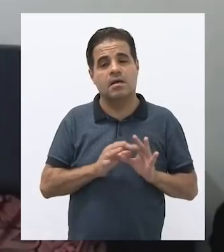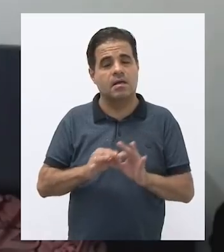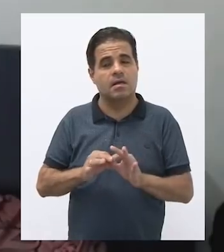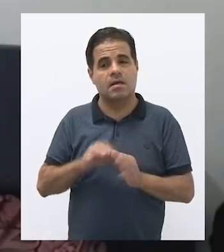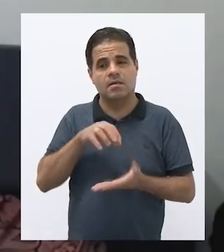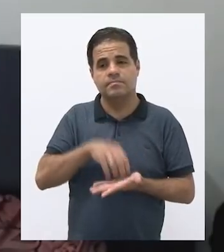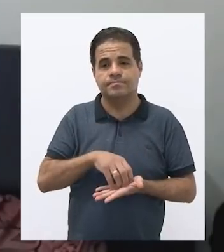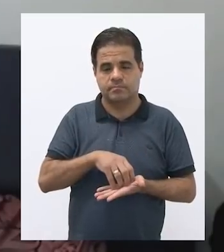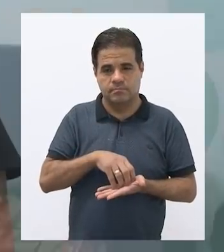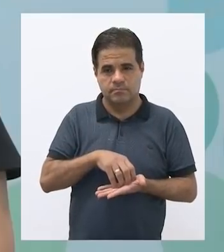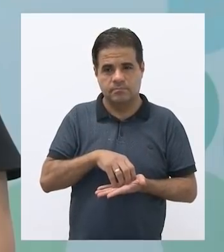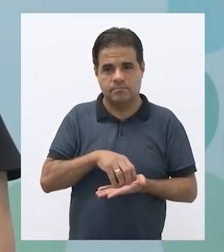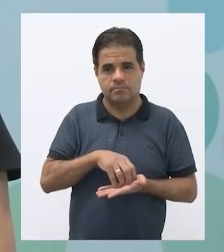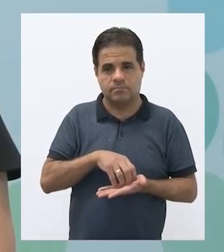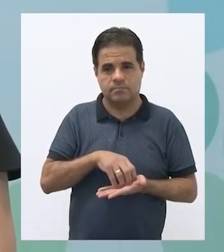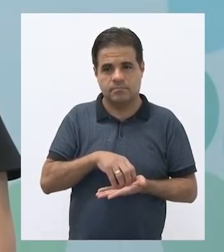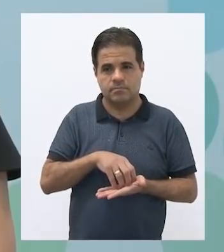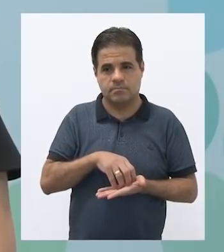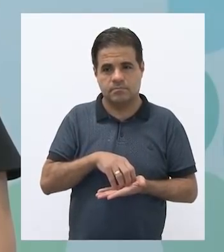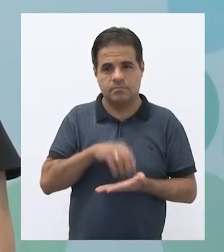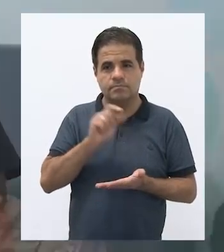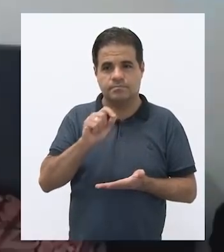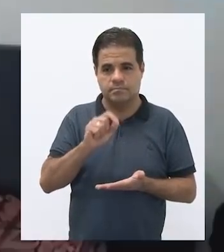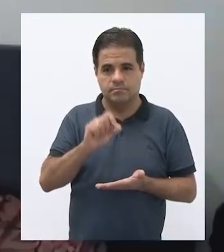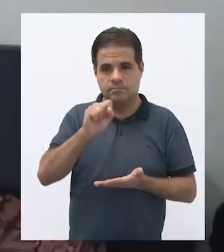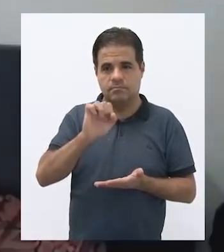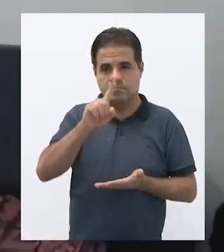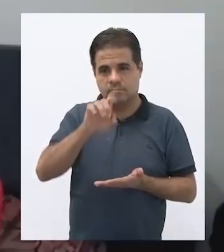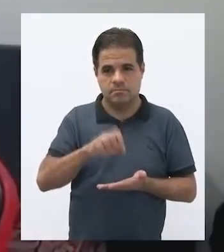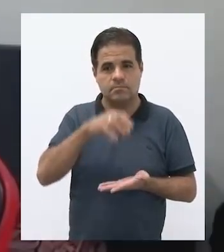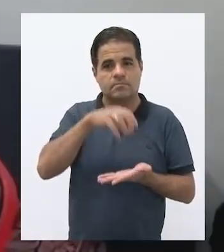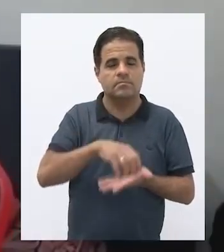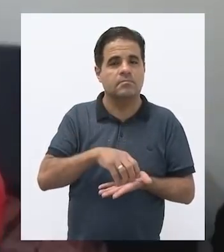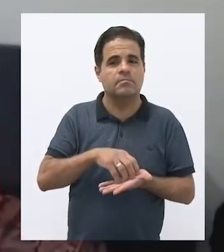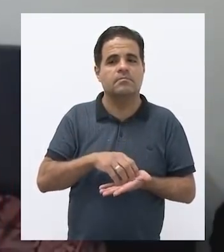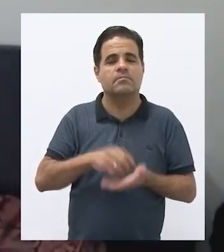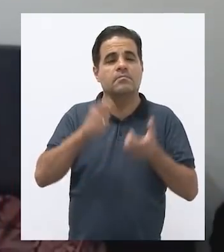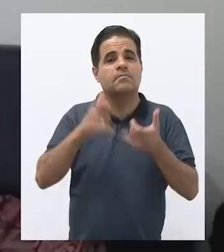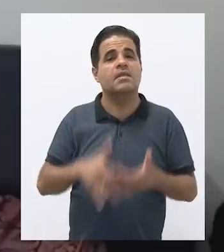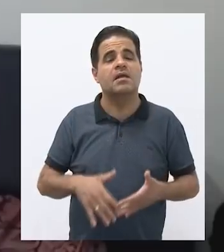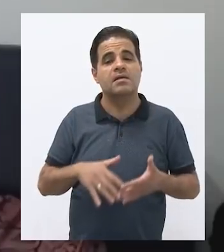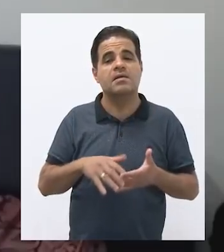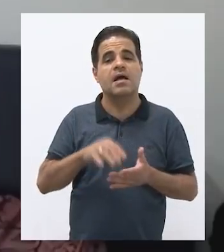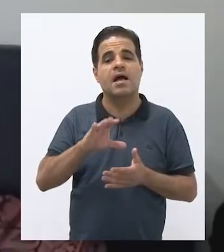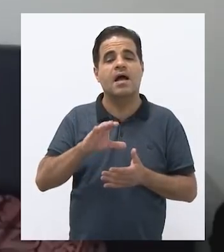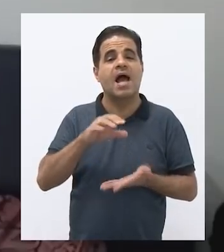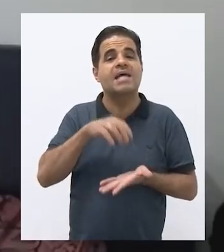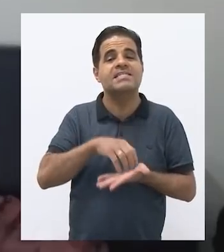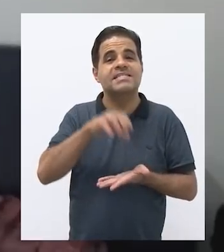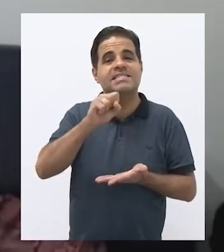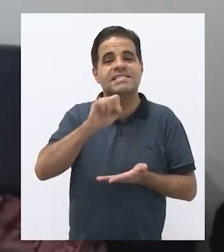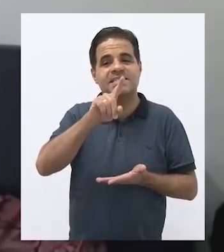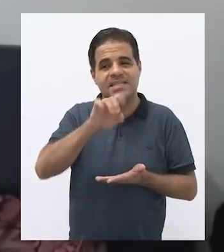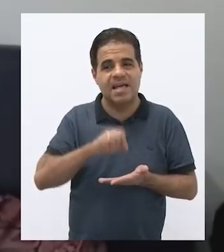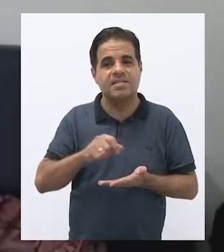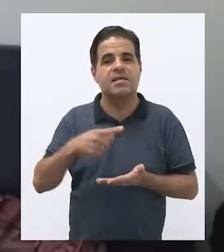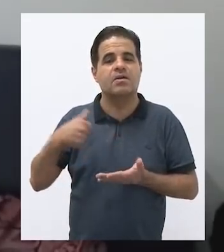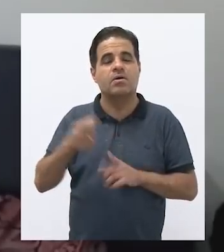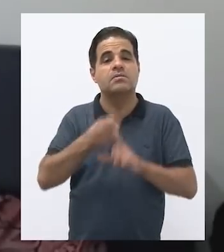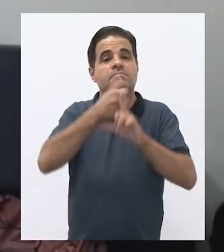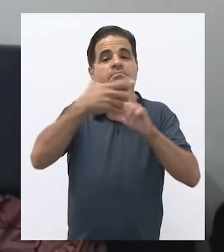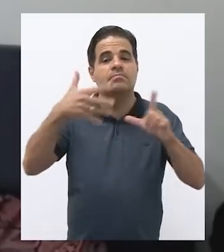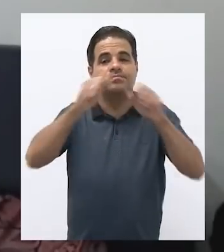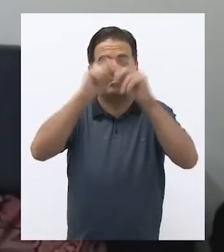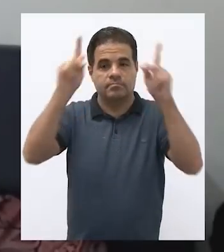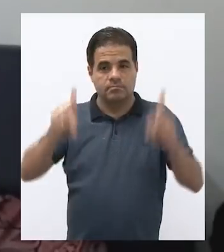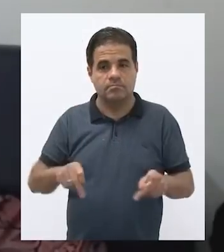sede, Marcos. Explica para o Carlos o que é a sede. Eu vou falar. O Carlos, a sede é a nossa plataforma